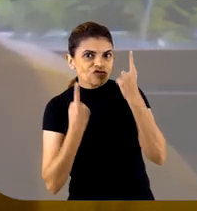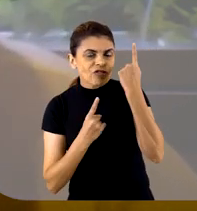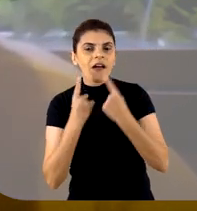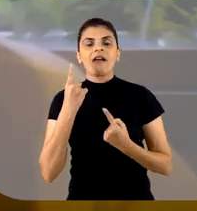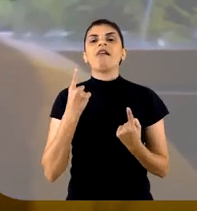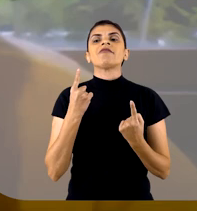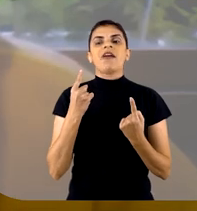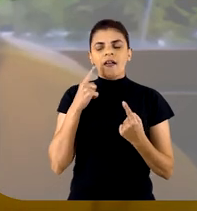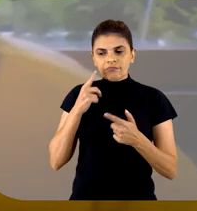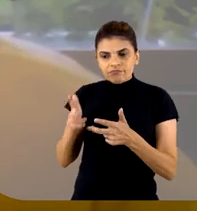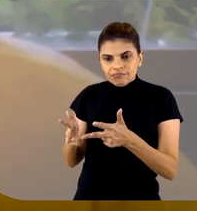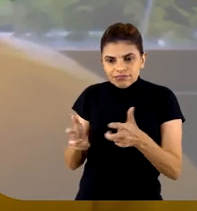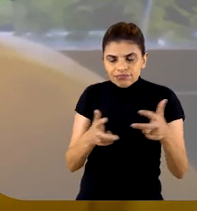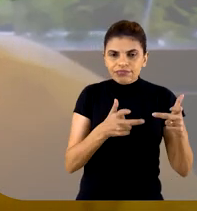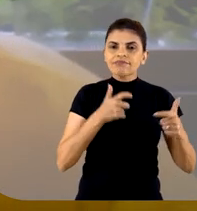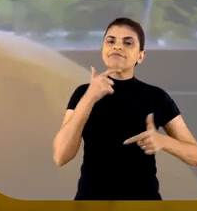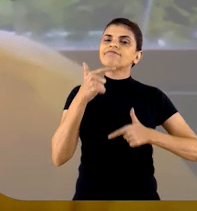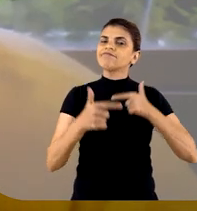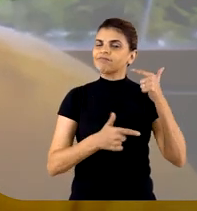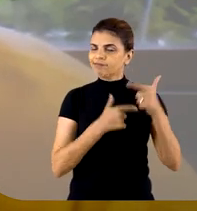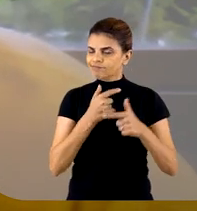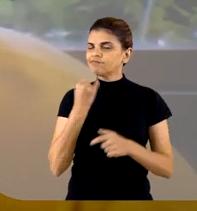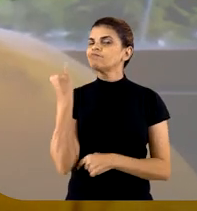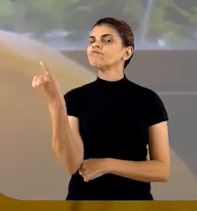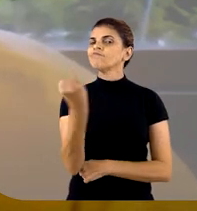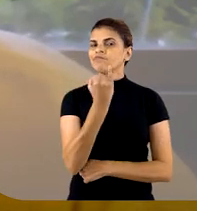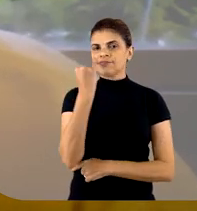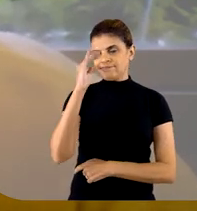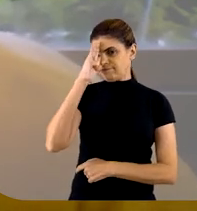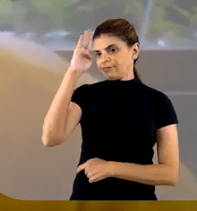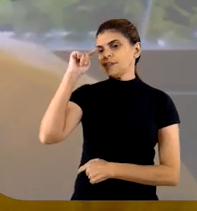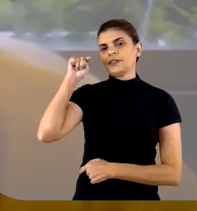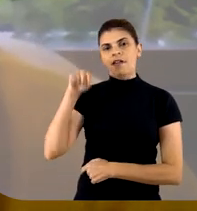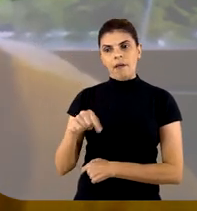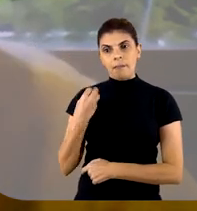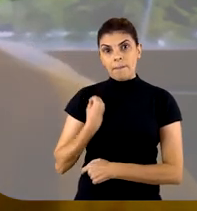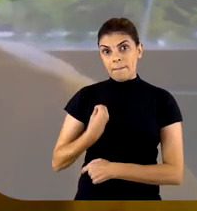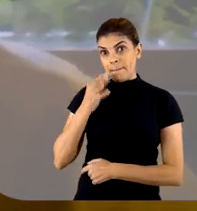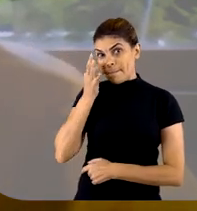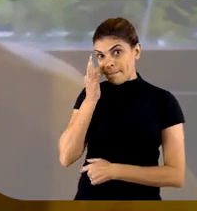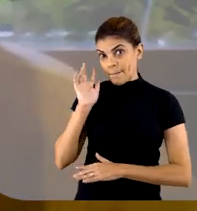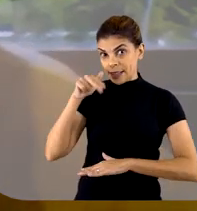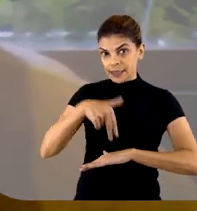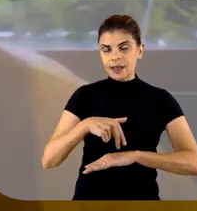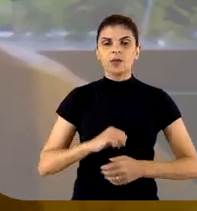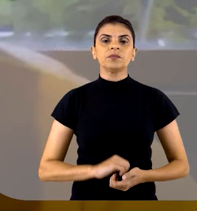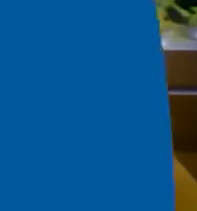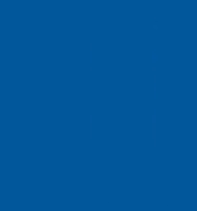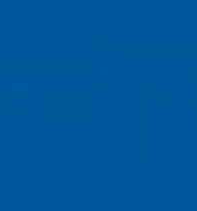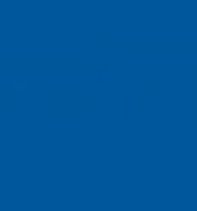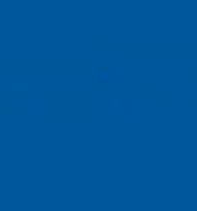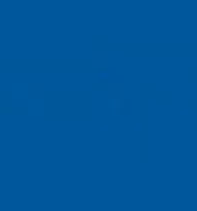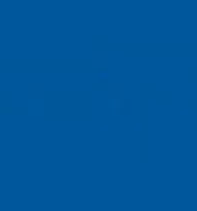os gestos. Então a gente considera que esse trabalho seja essencial, esse trabalho presencial.